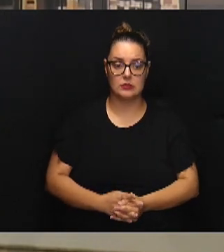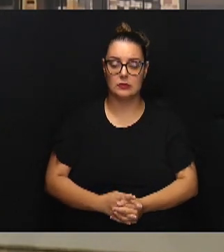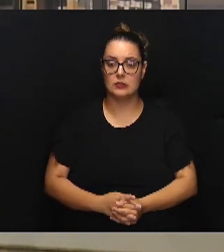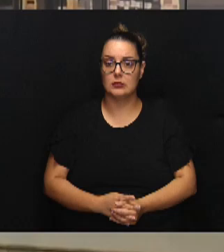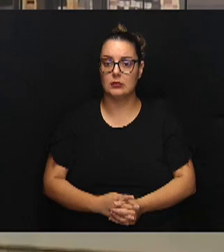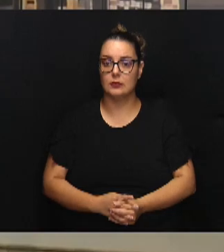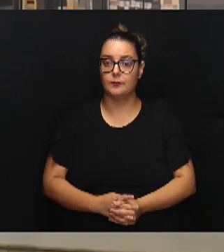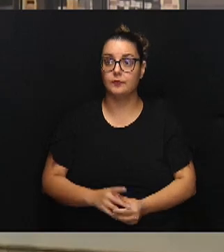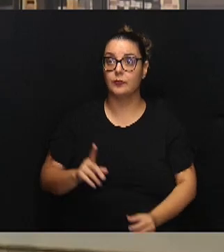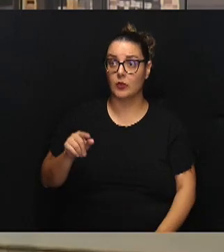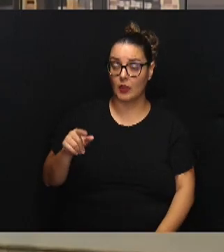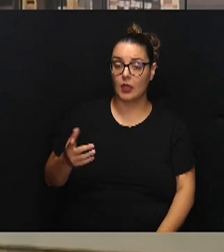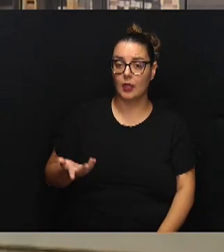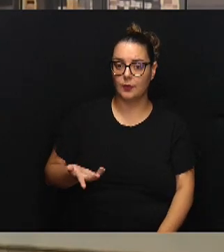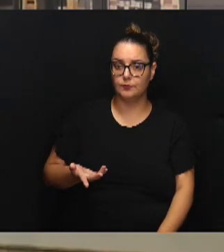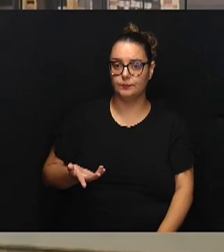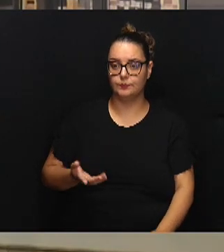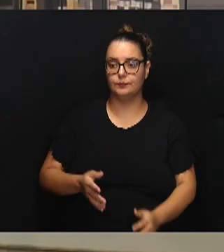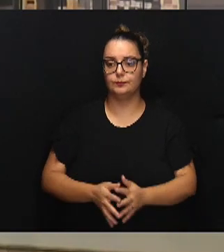É,